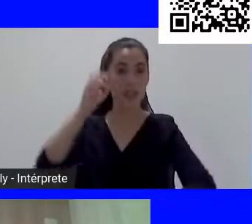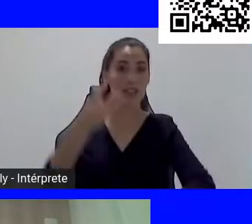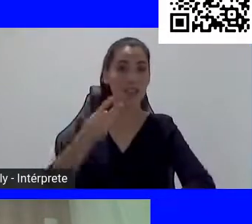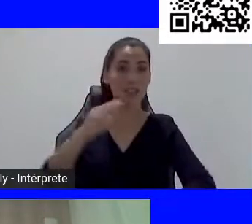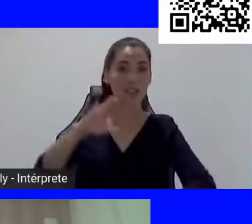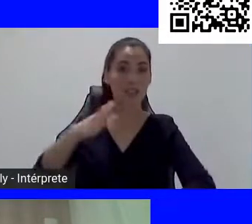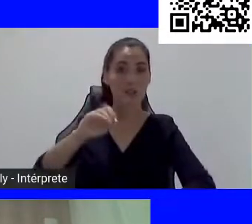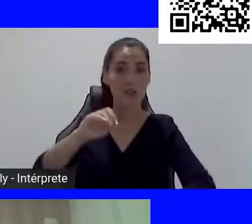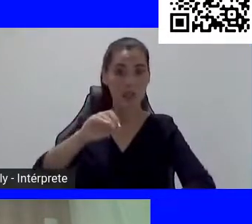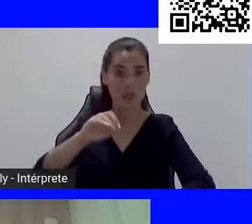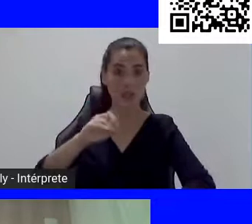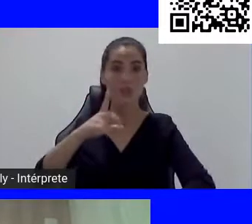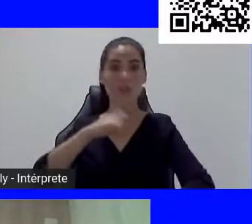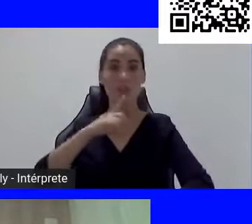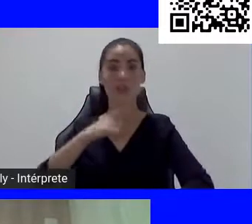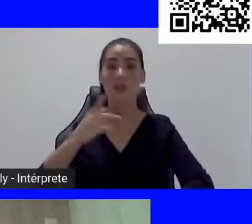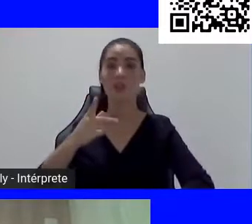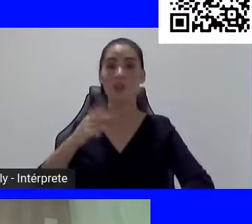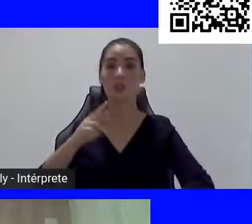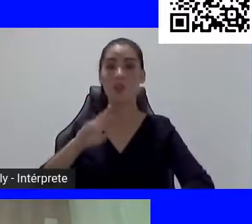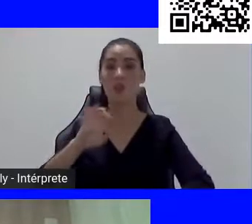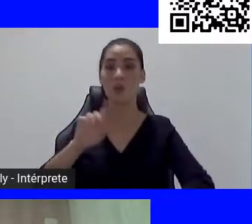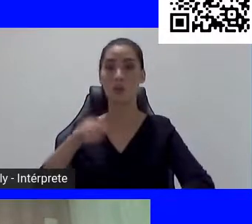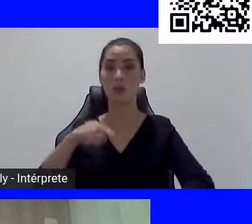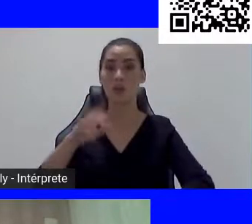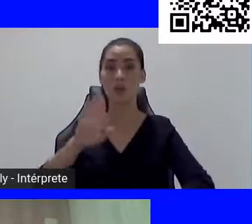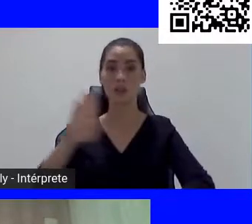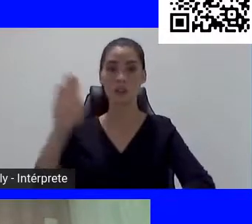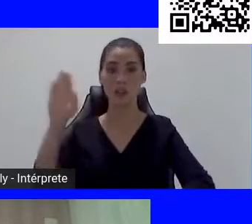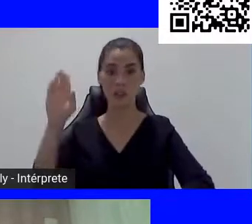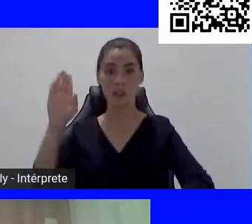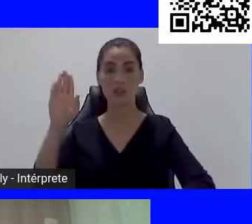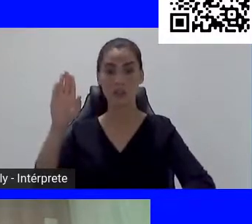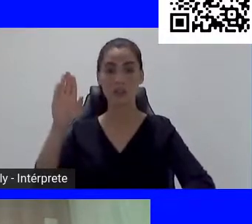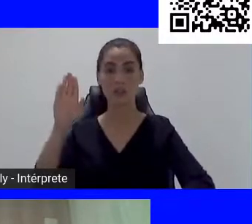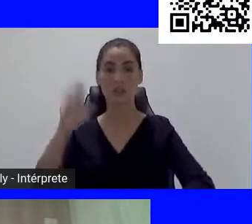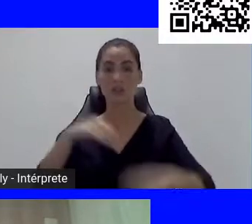à presidência da República pelo Partido Novo, Felipe Dávila.